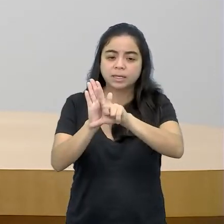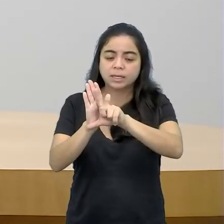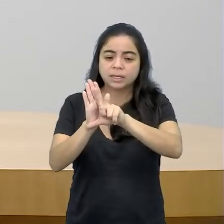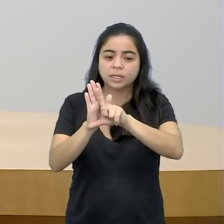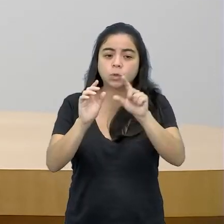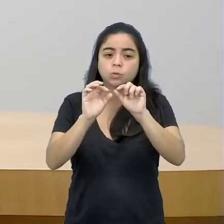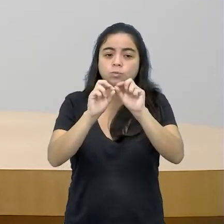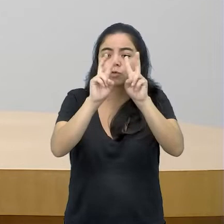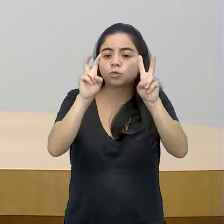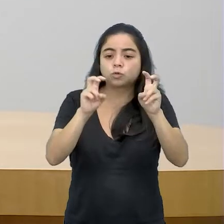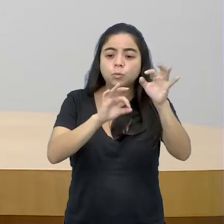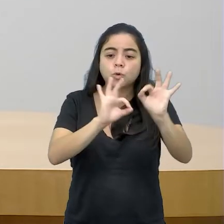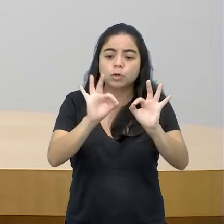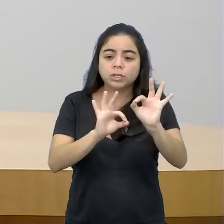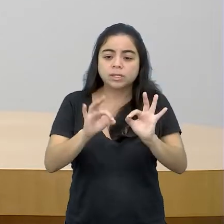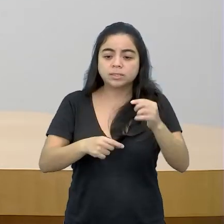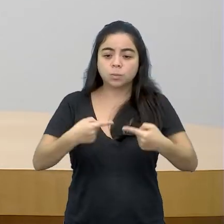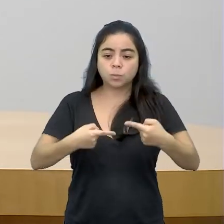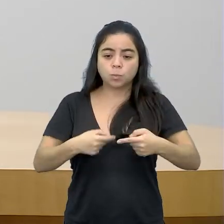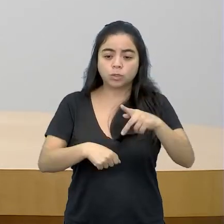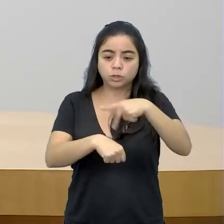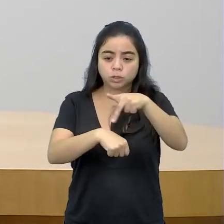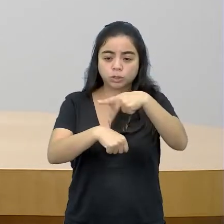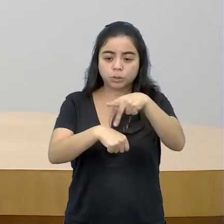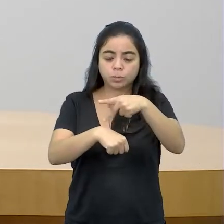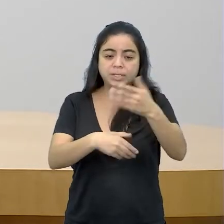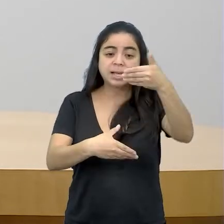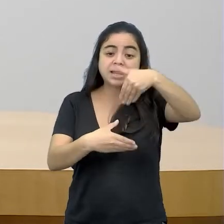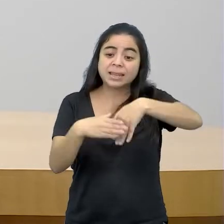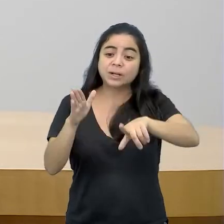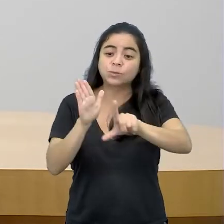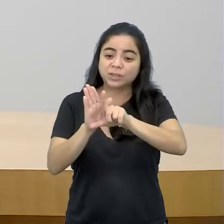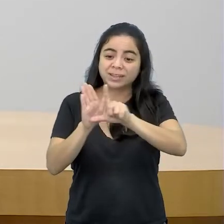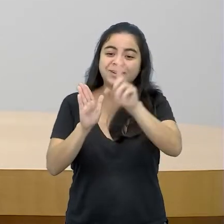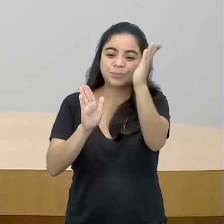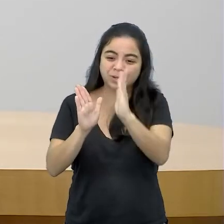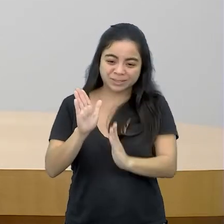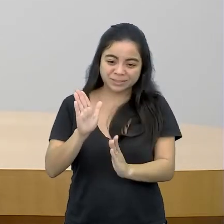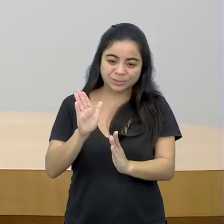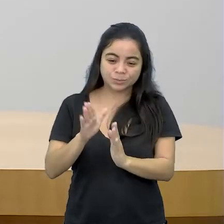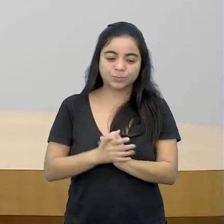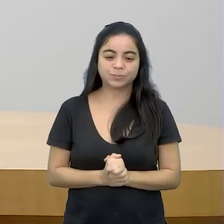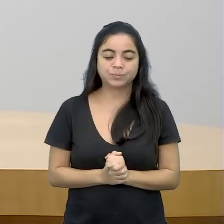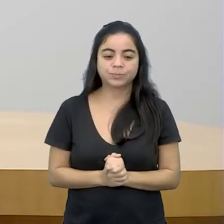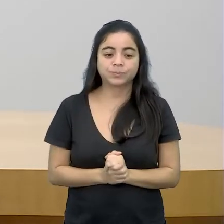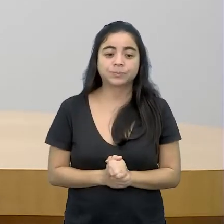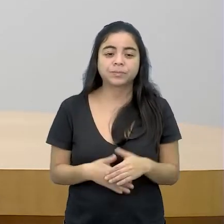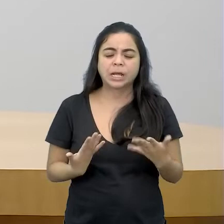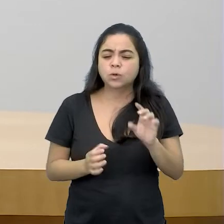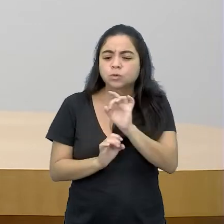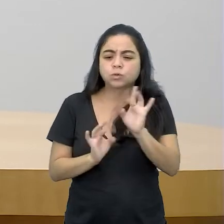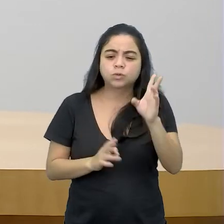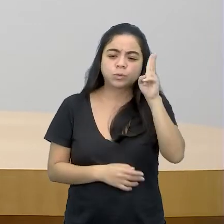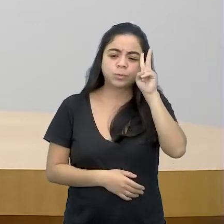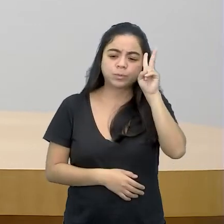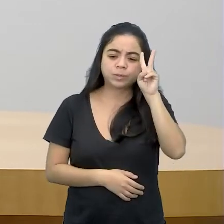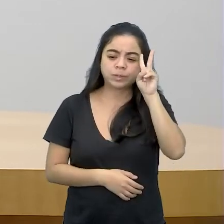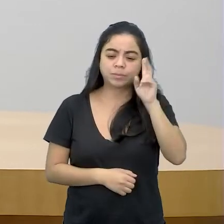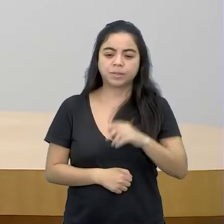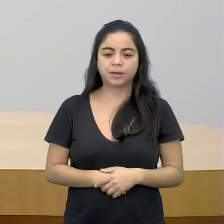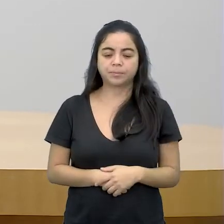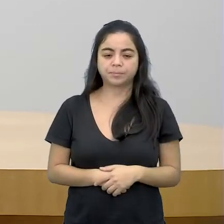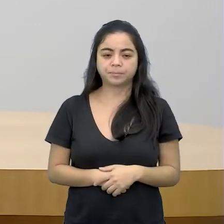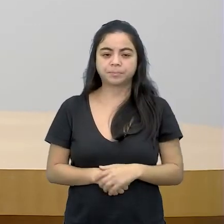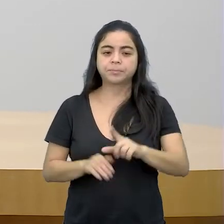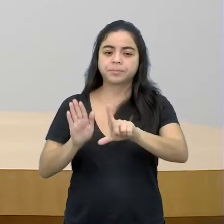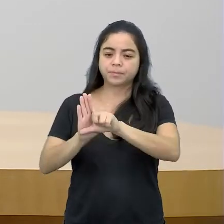sobre a organização política do país também dentro da nossa Constituição. Só para a gente relembrar, a